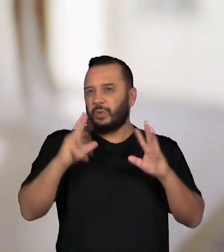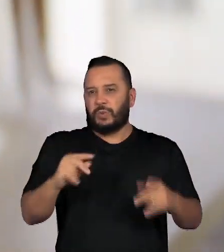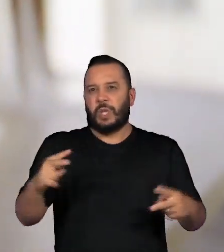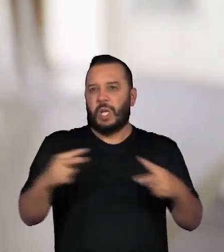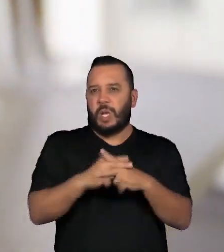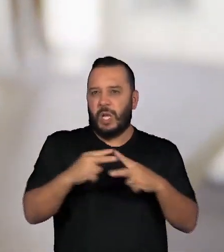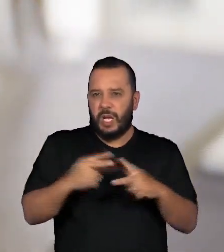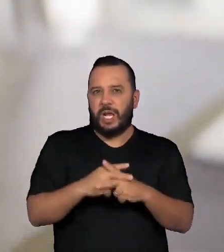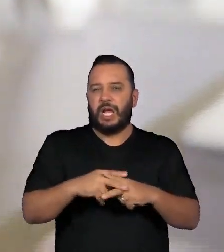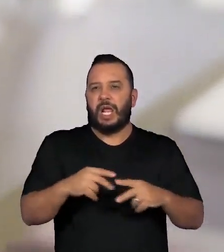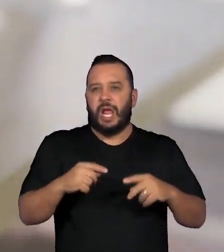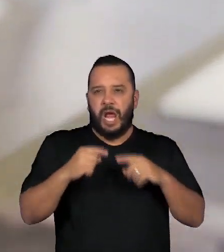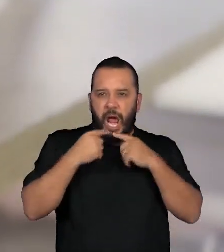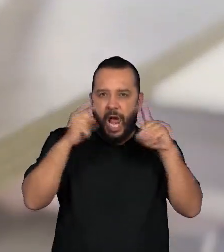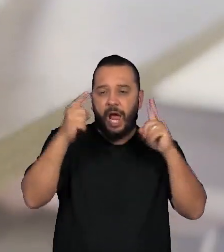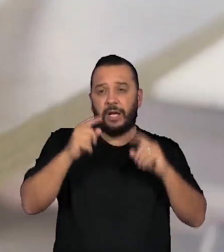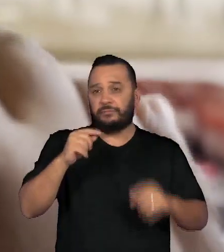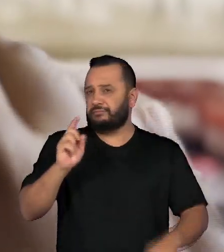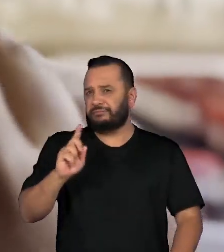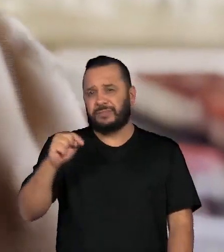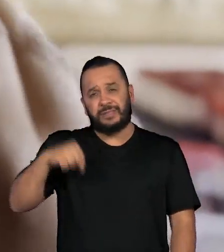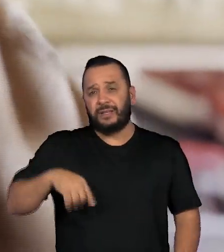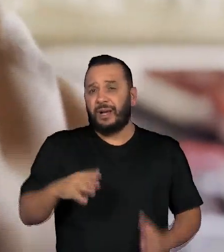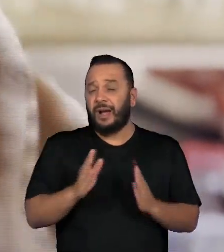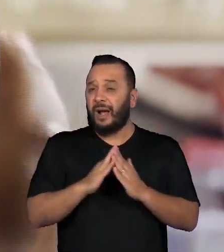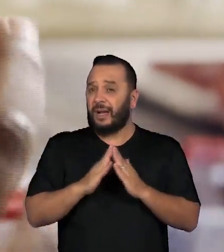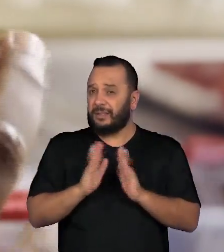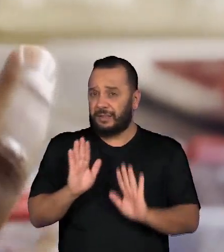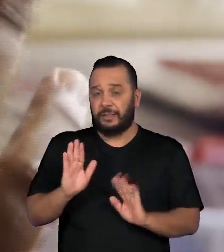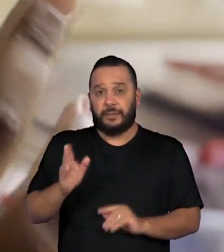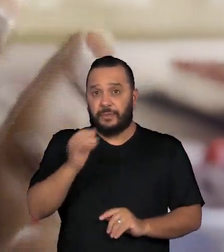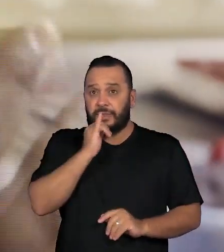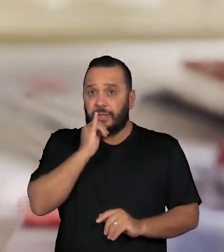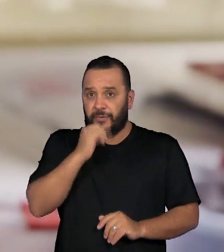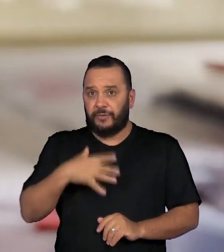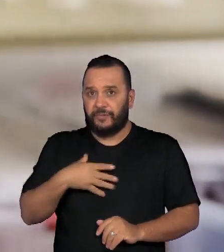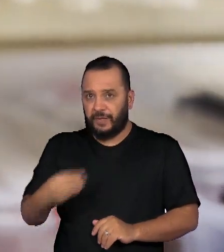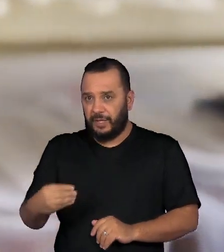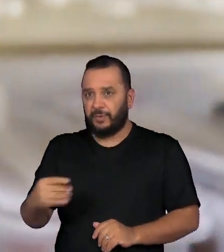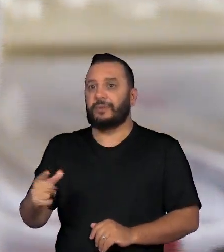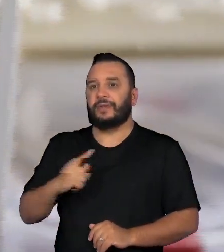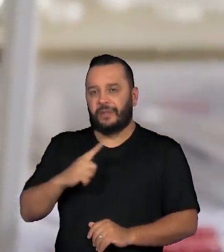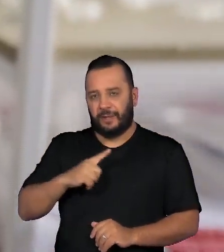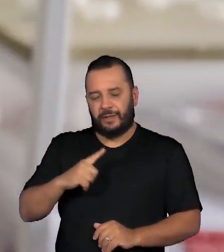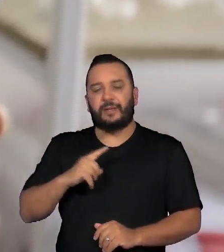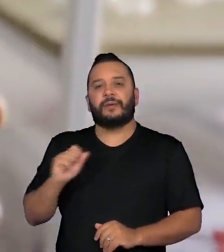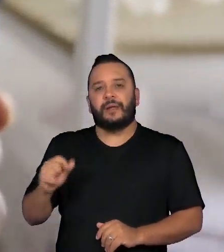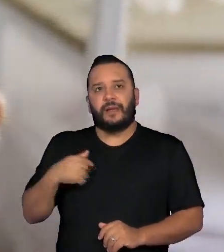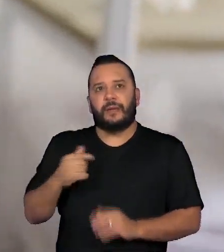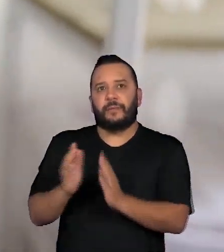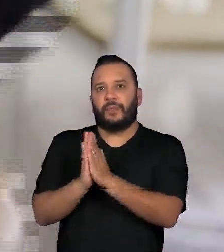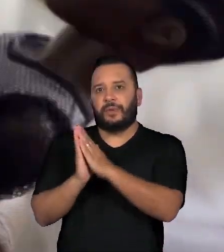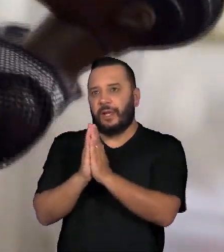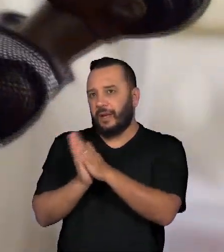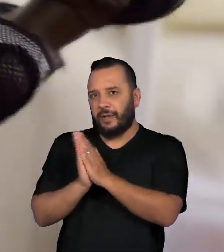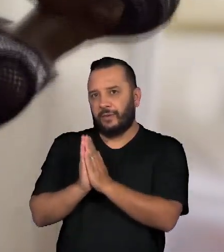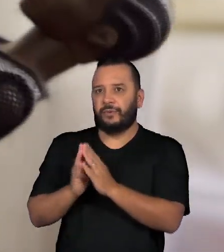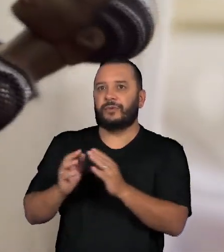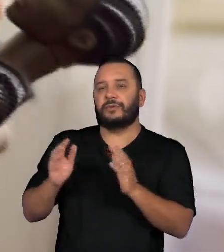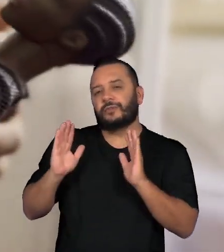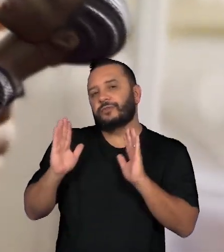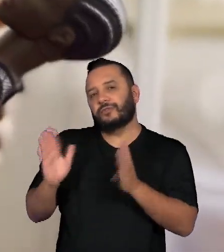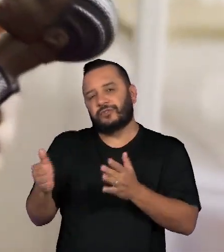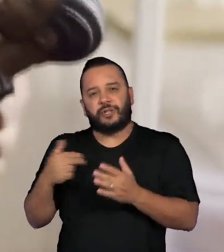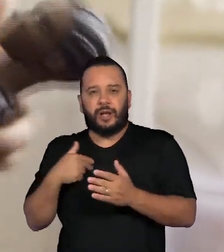na gritaria. E aqui em casa mesmo, quando meu filho começou a ter bonecos que não estão caracterizados de heróis, ele começou a fazer brincadeiras muito